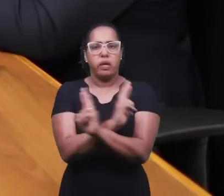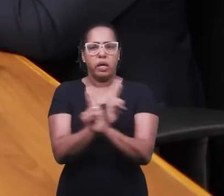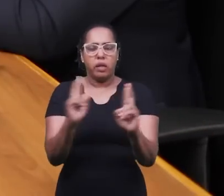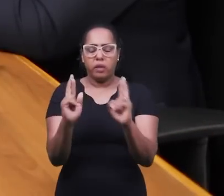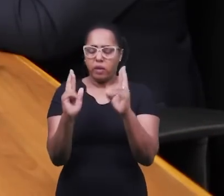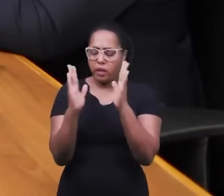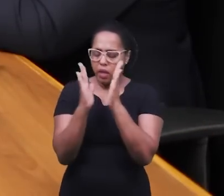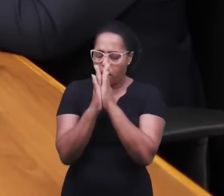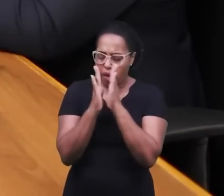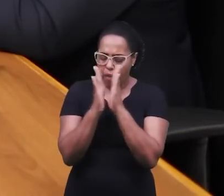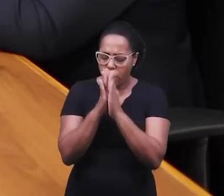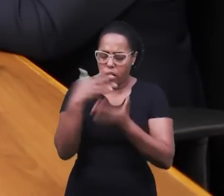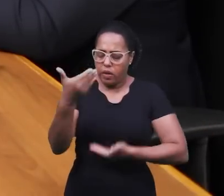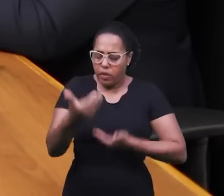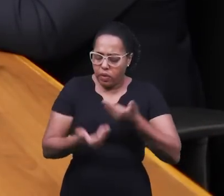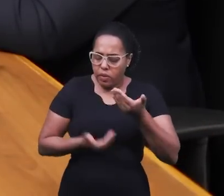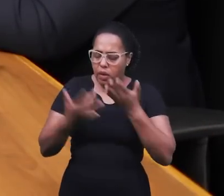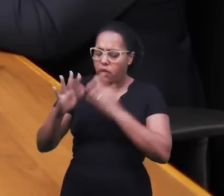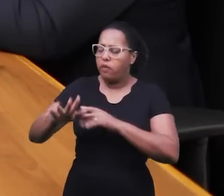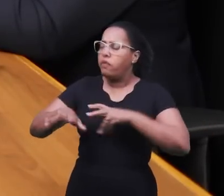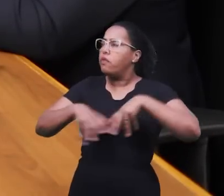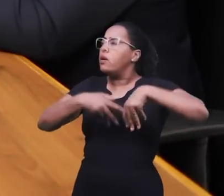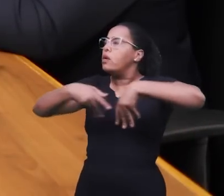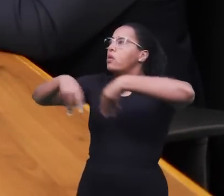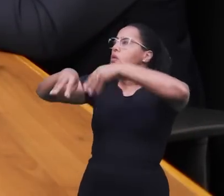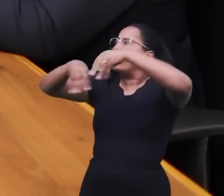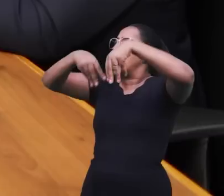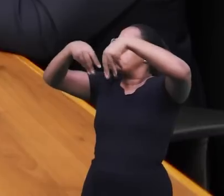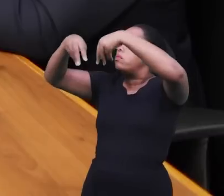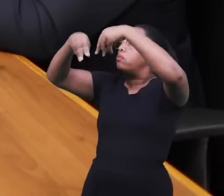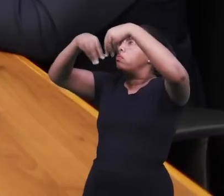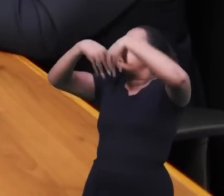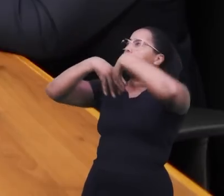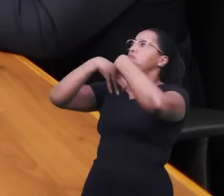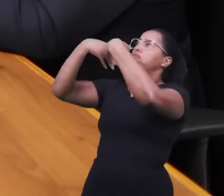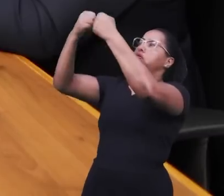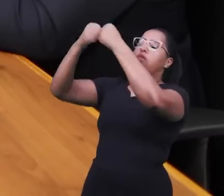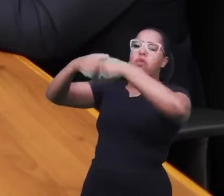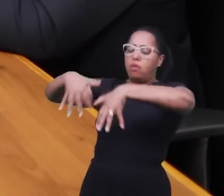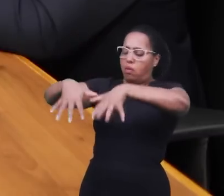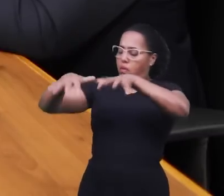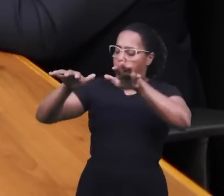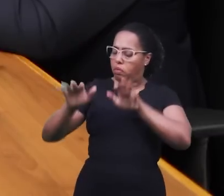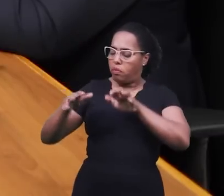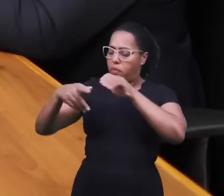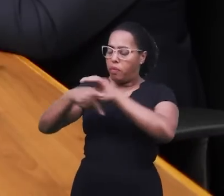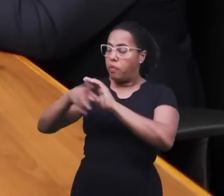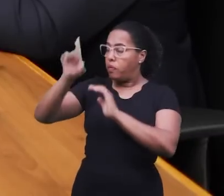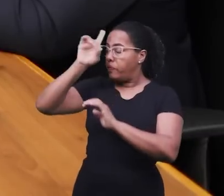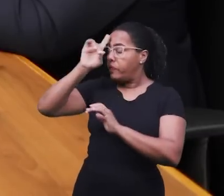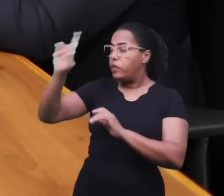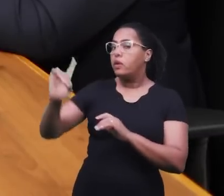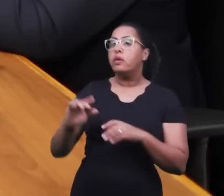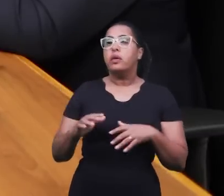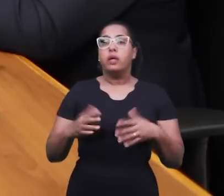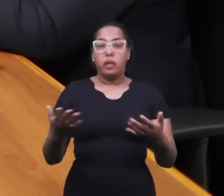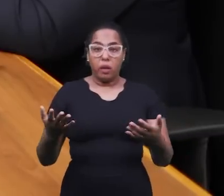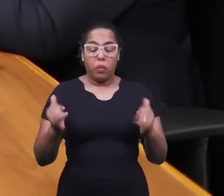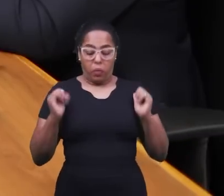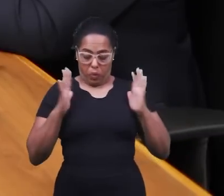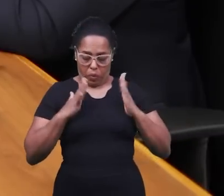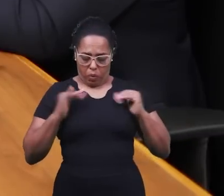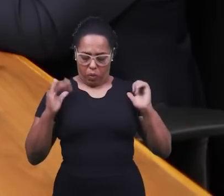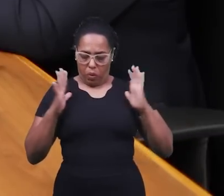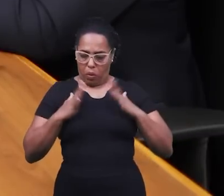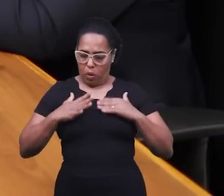ao clamor da igreja, à oração da igreja, né, que sobe diante do trono de Deus. E o anjo que